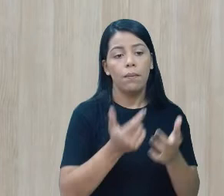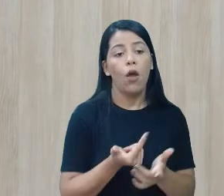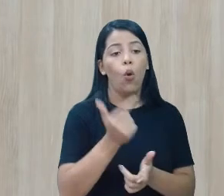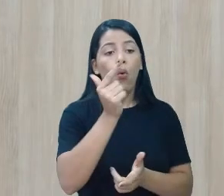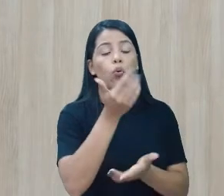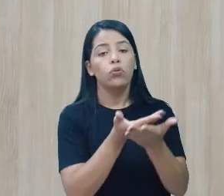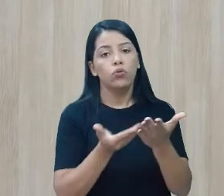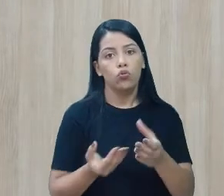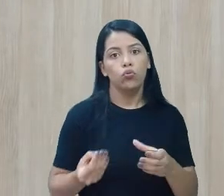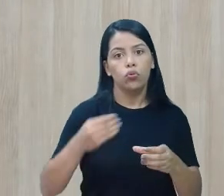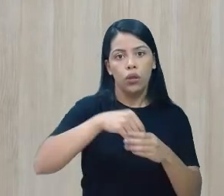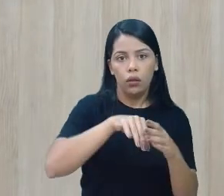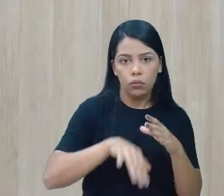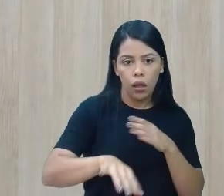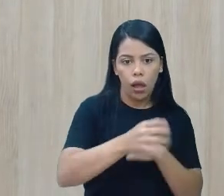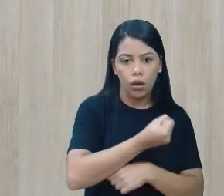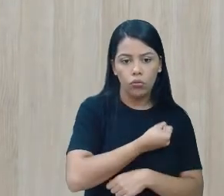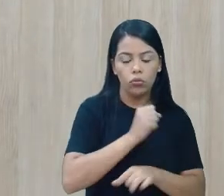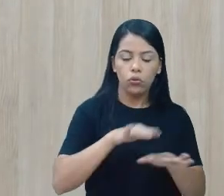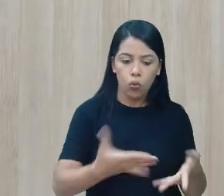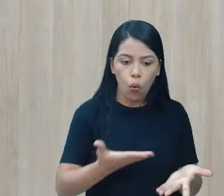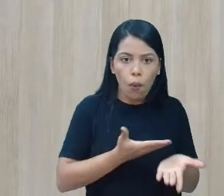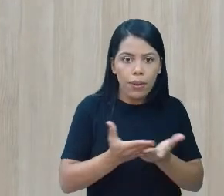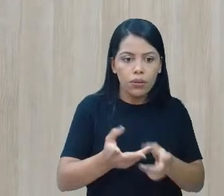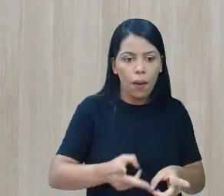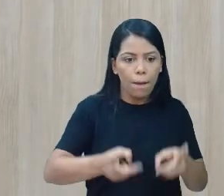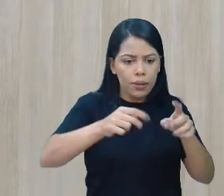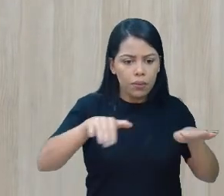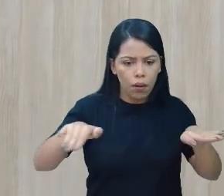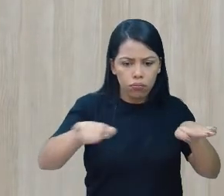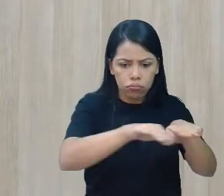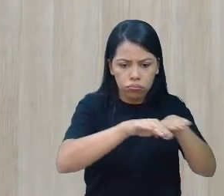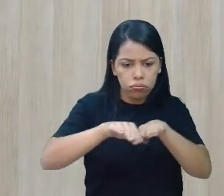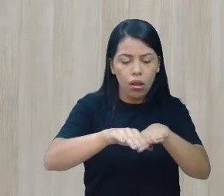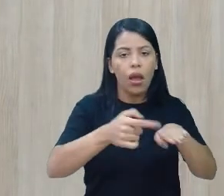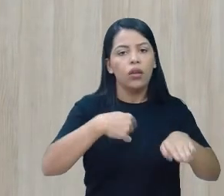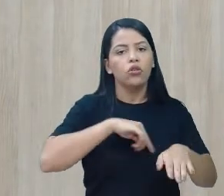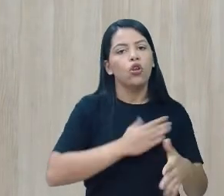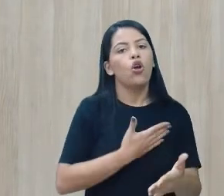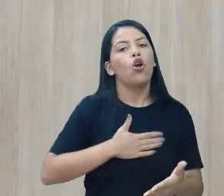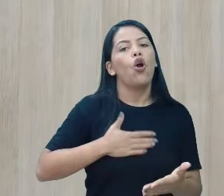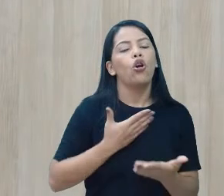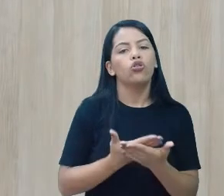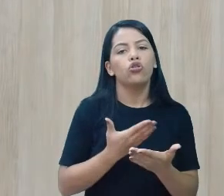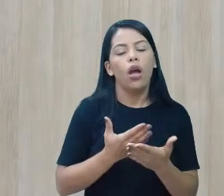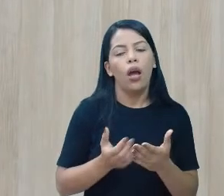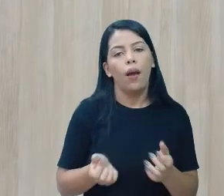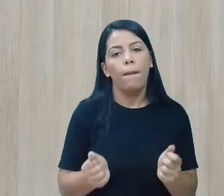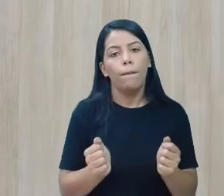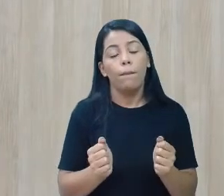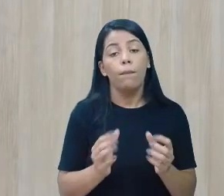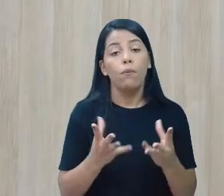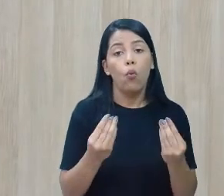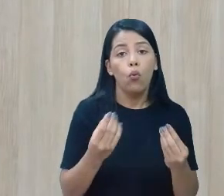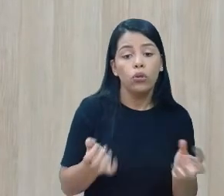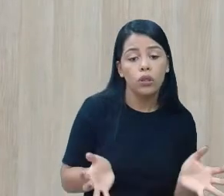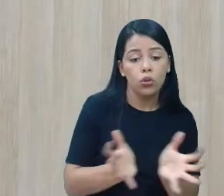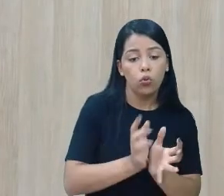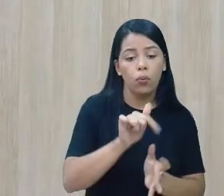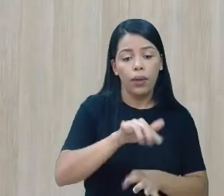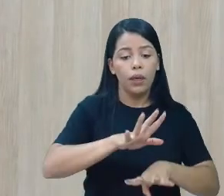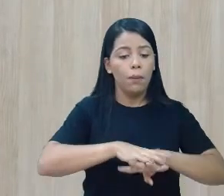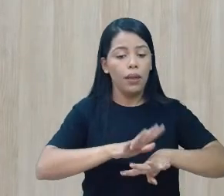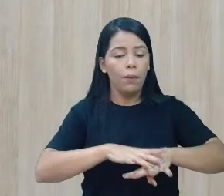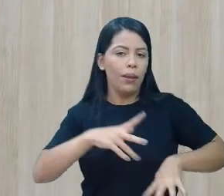dos números. E começou a se perceber esse padrão, né? A gente gosta muito aqui da equipe de matemática dessa palavra. Começou a se perceber esse padrão